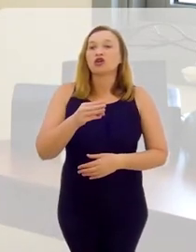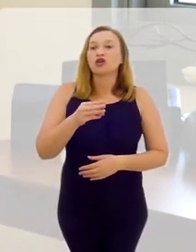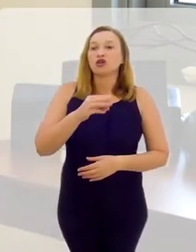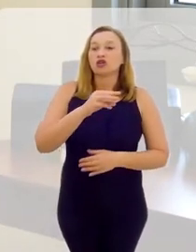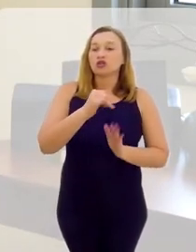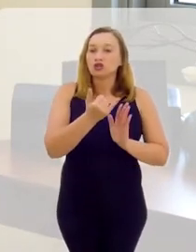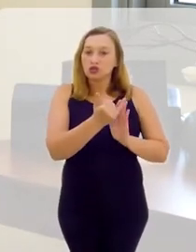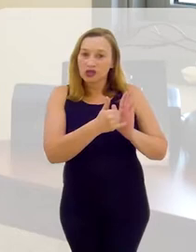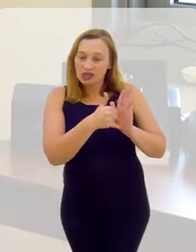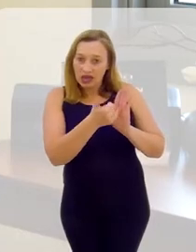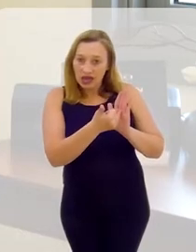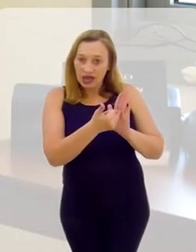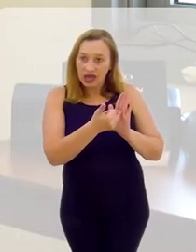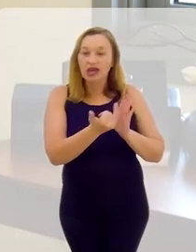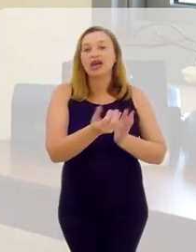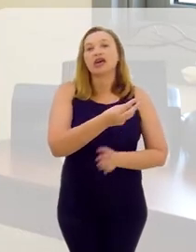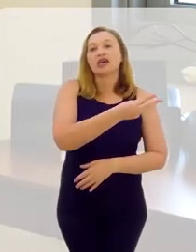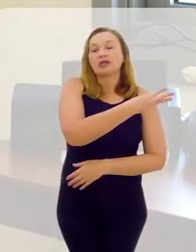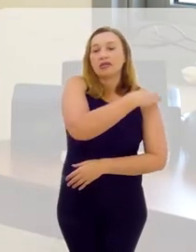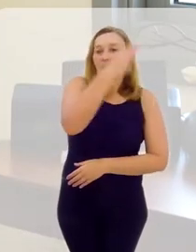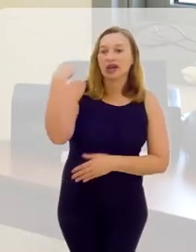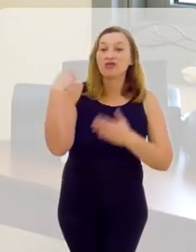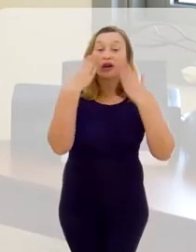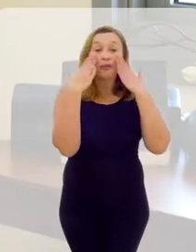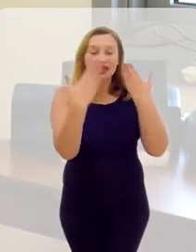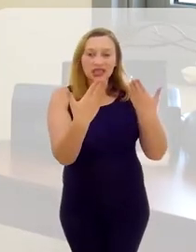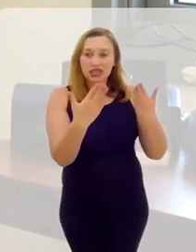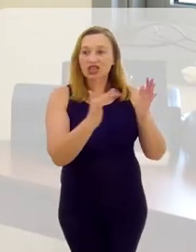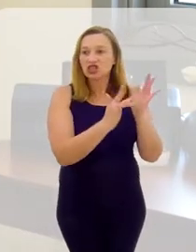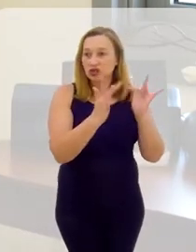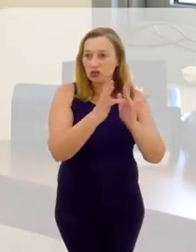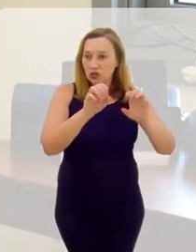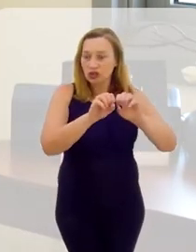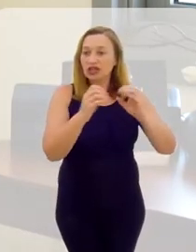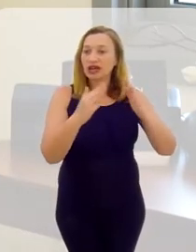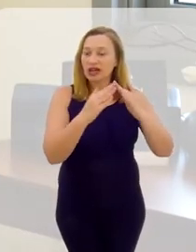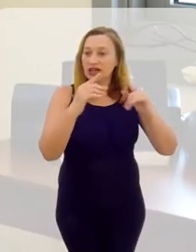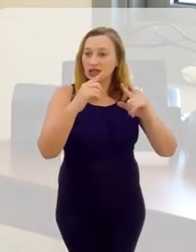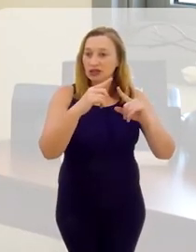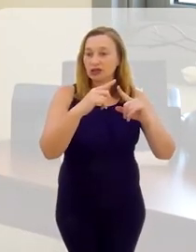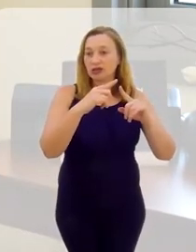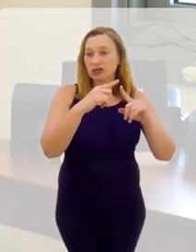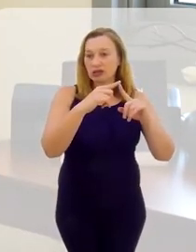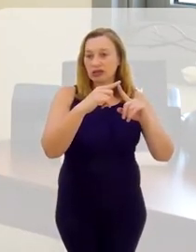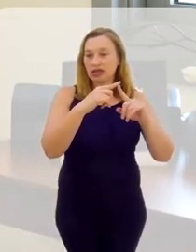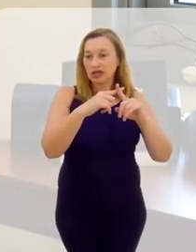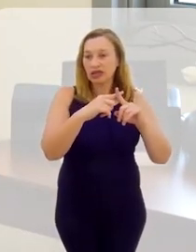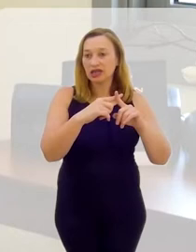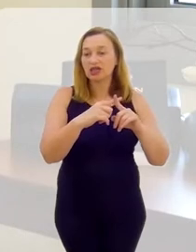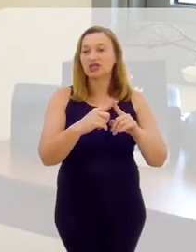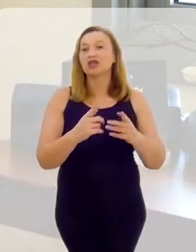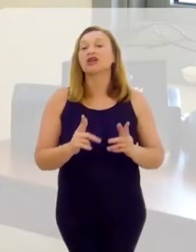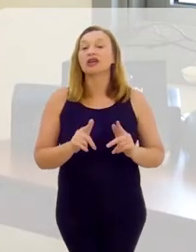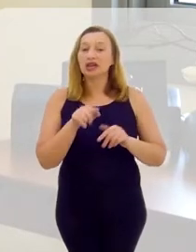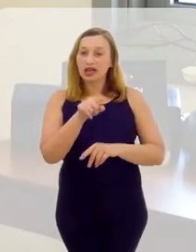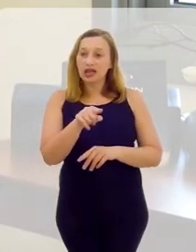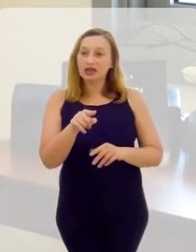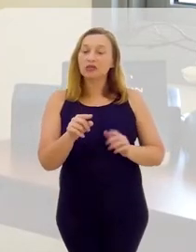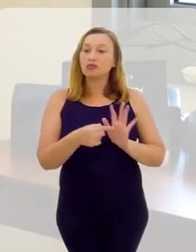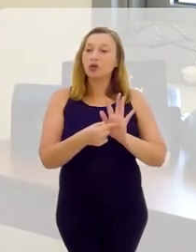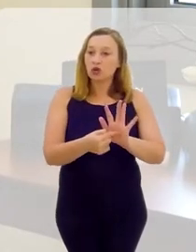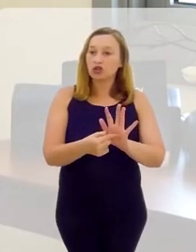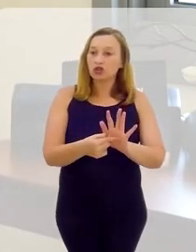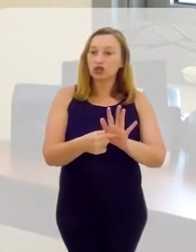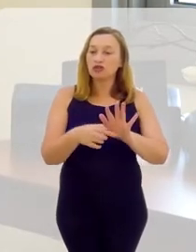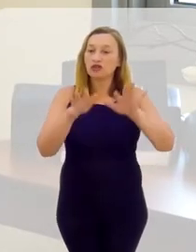ao templo. Sim. E ali, né, fizeram a apresentação dele, e de acordo com a lei mosaica, a devida apresentação da ordenança, que